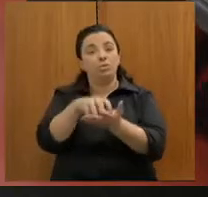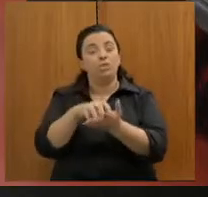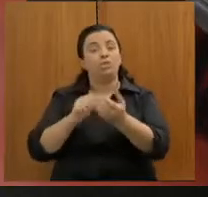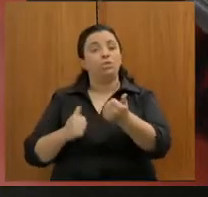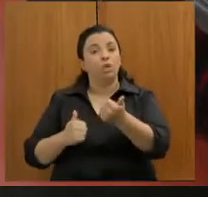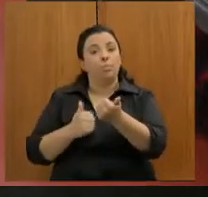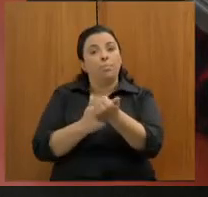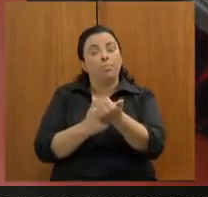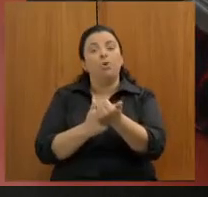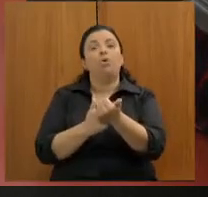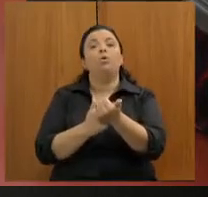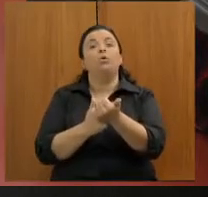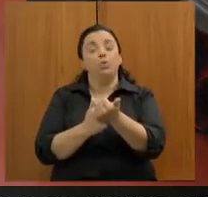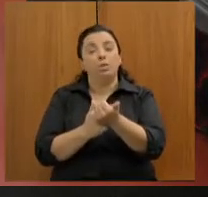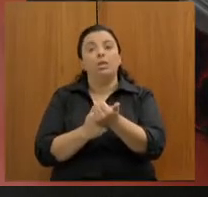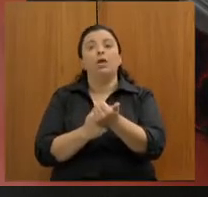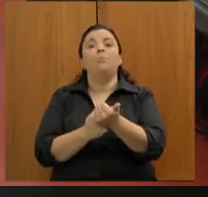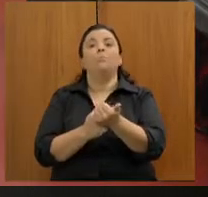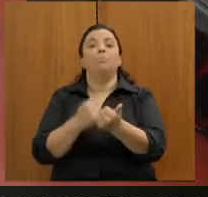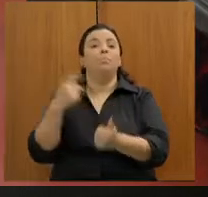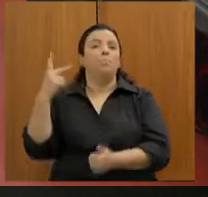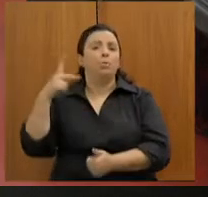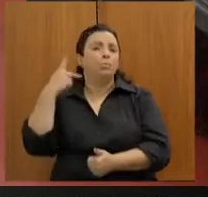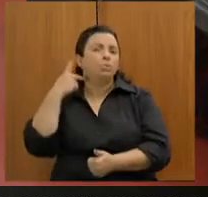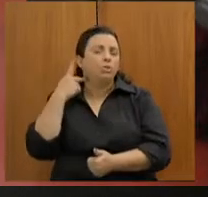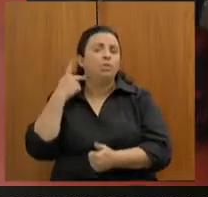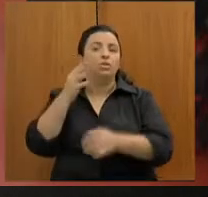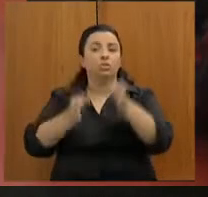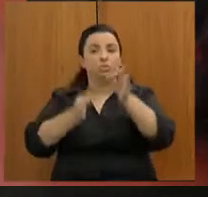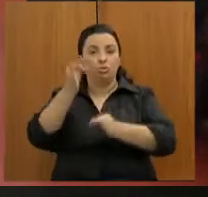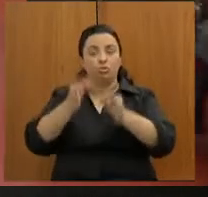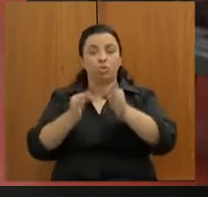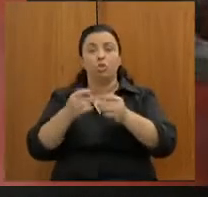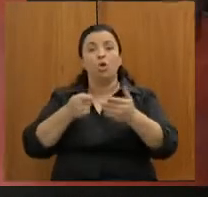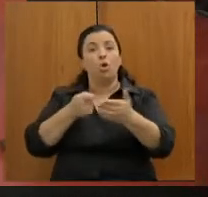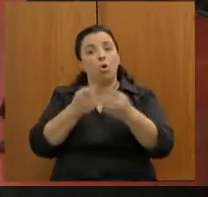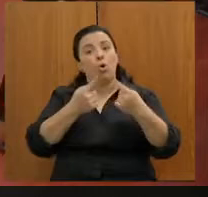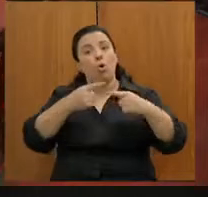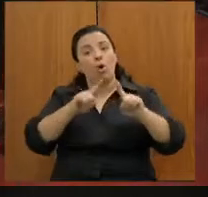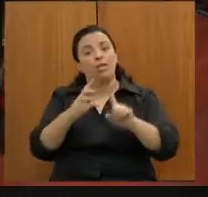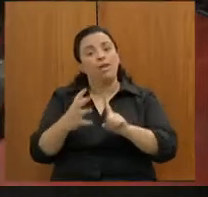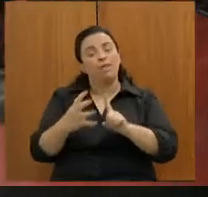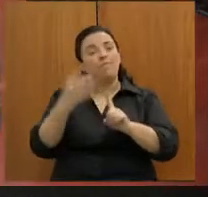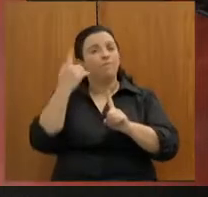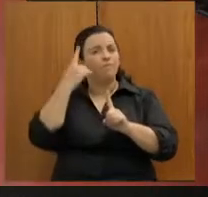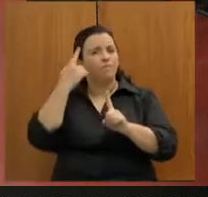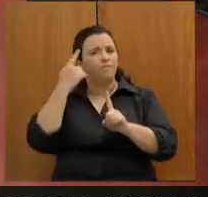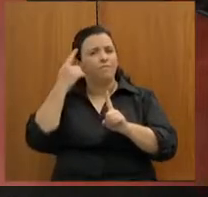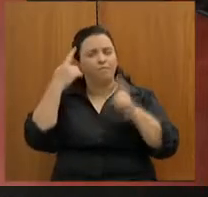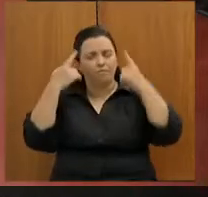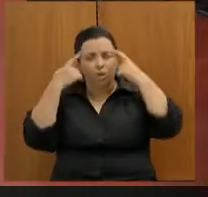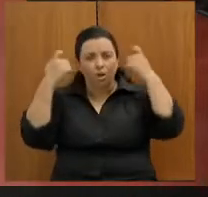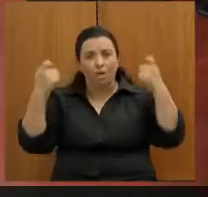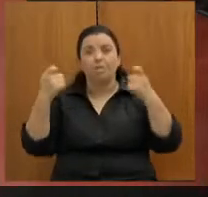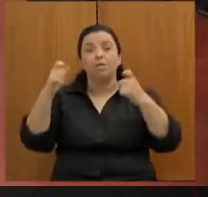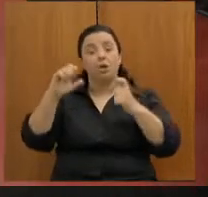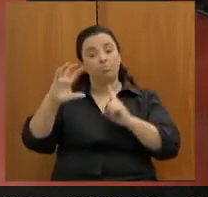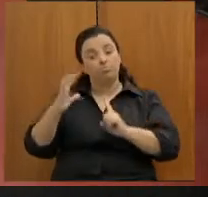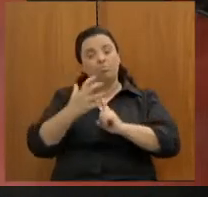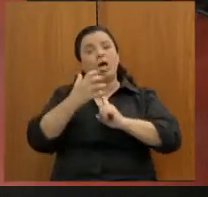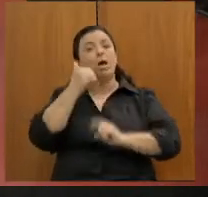das promotorias de Justiça de Combate à violência doméstica e familiar contra a mulher tema da